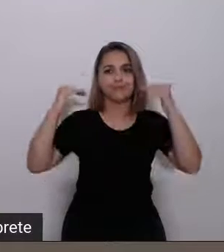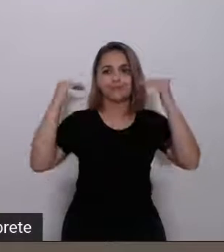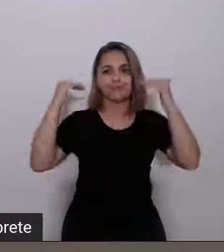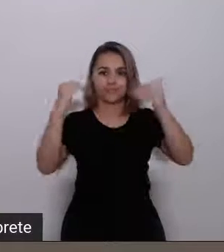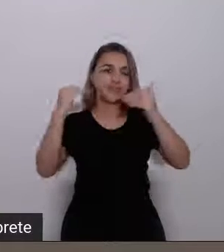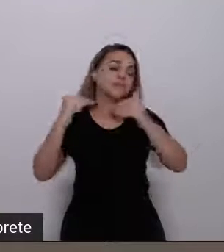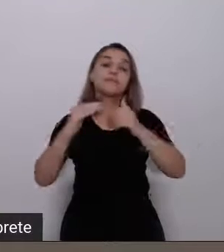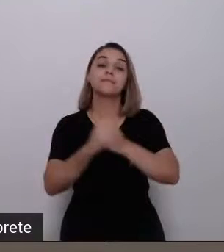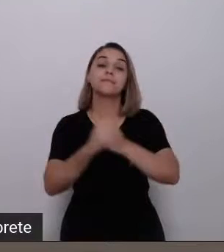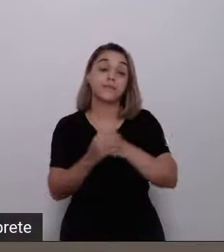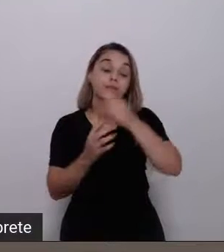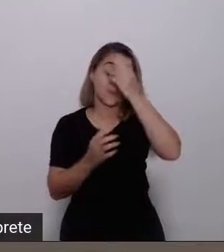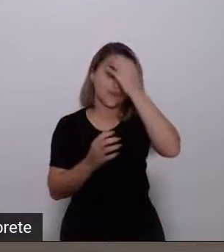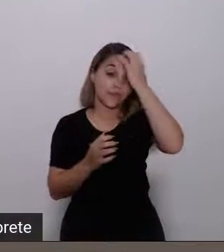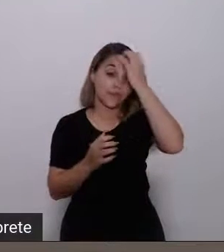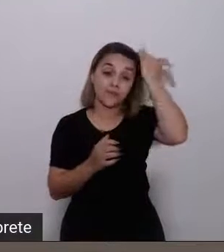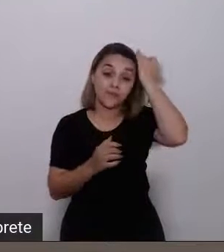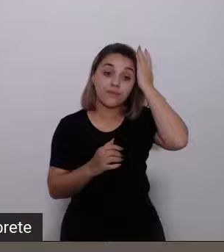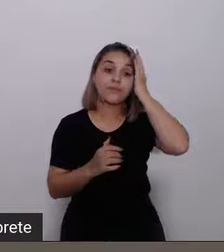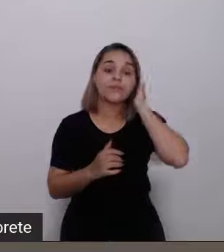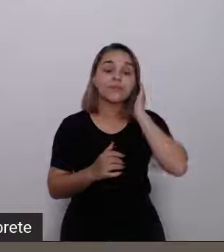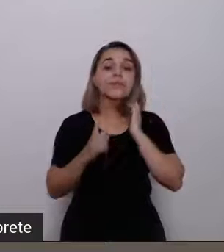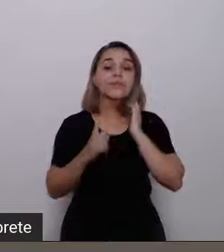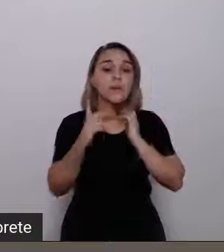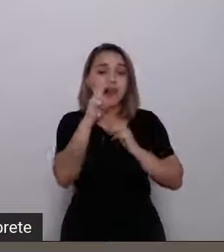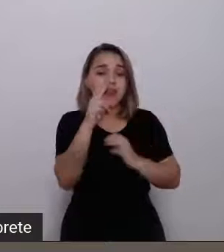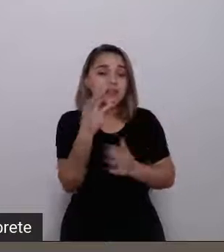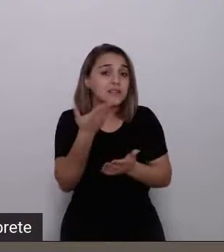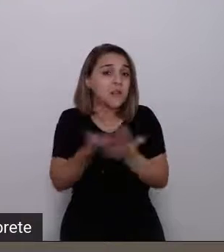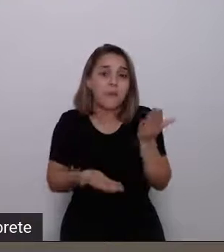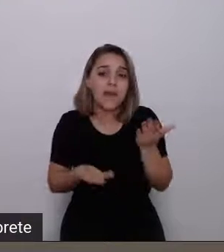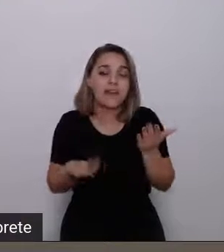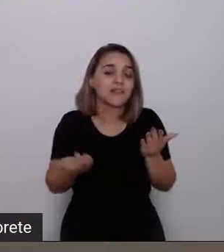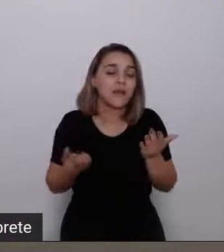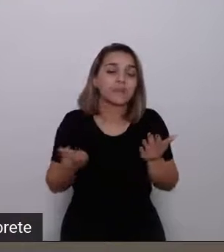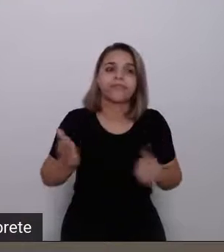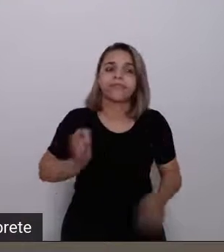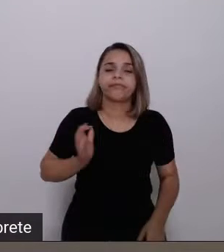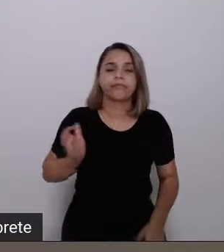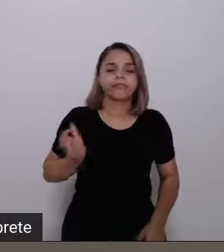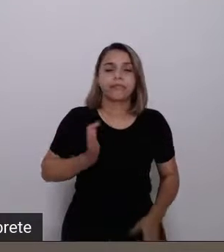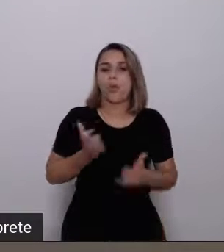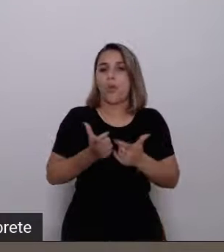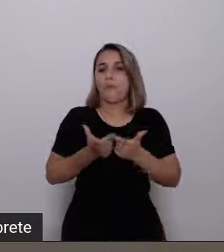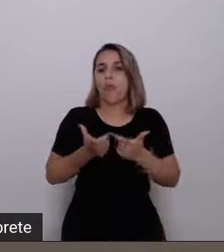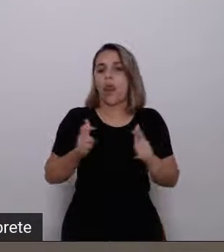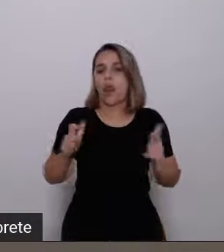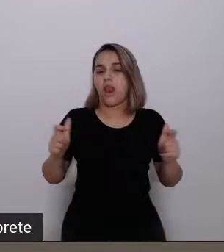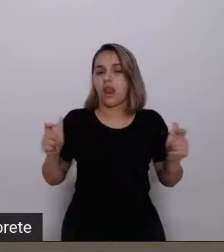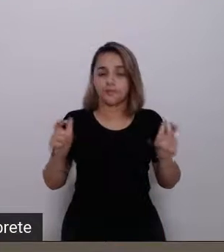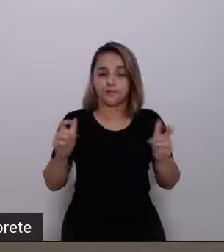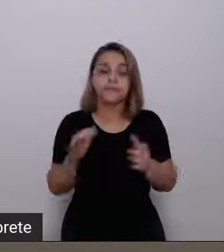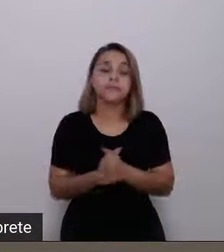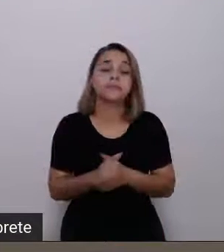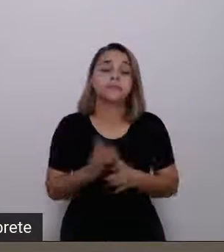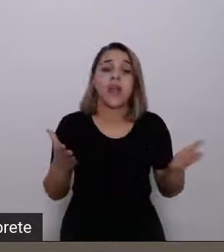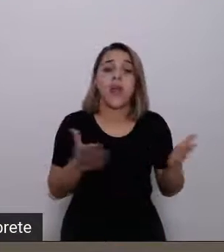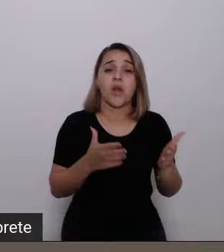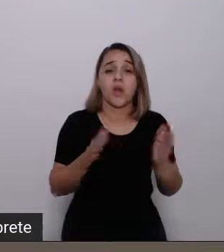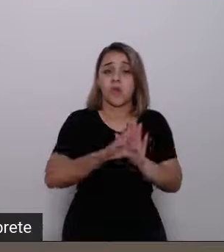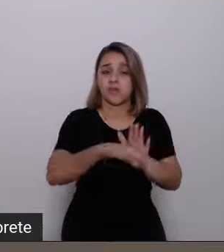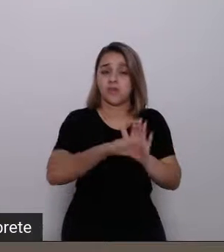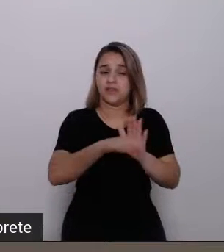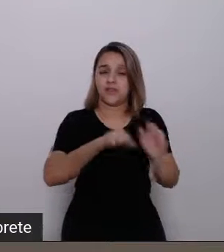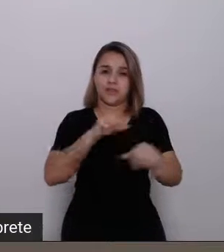o Oswald se arrependeu de perder uma riqueza muito grande, aquelas coisas assim, não era pouco. Então, as coisas mudam de sinal em situações paradoxais, num